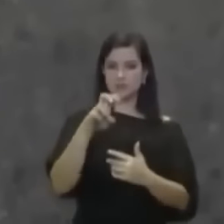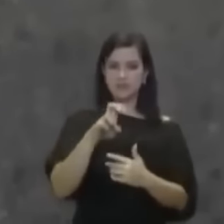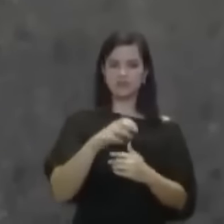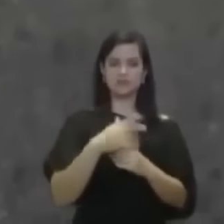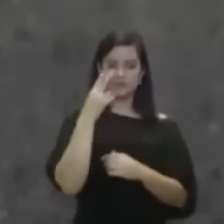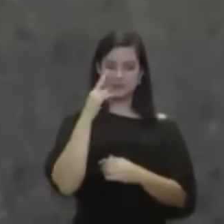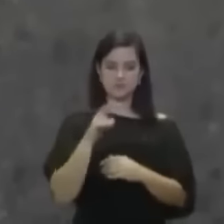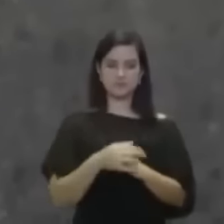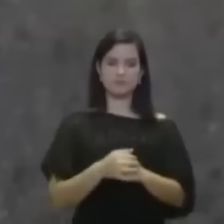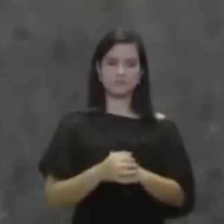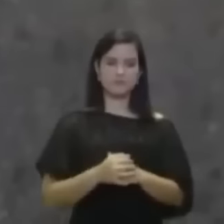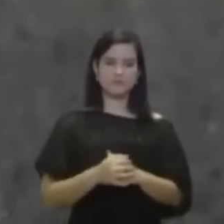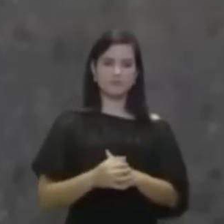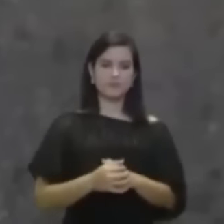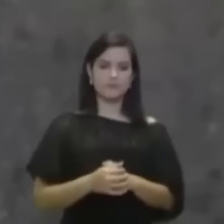por favor.